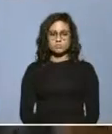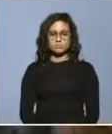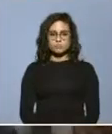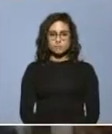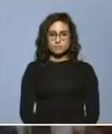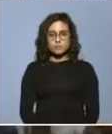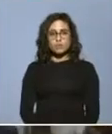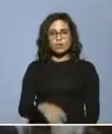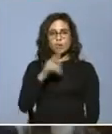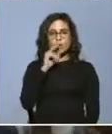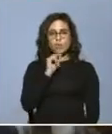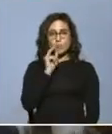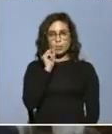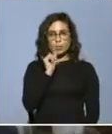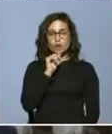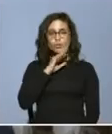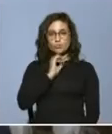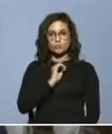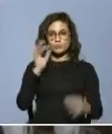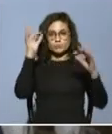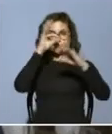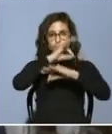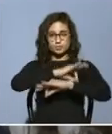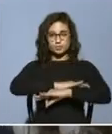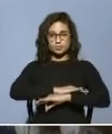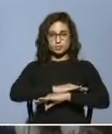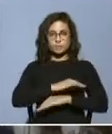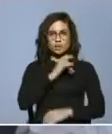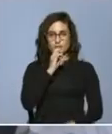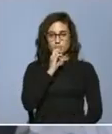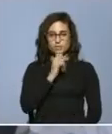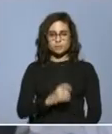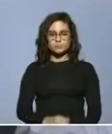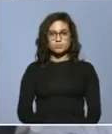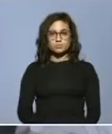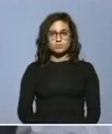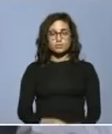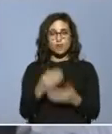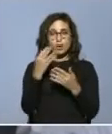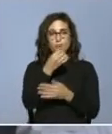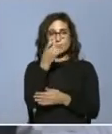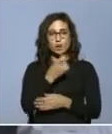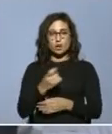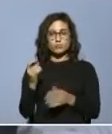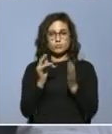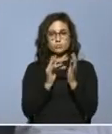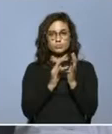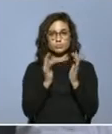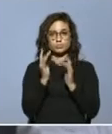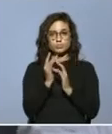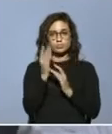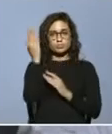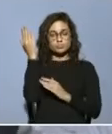Em nome do Pai, do Filho e do Espírito Santo. A graça e a paz de nosso Senhor Jesus